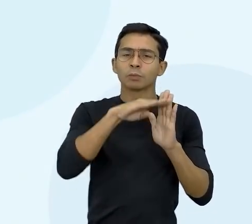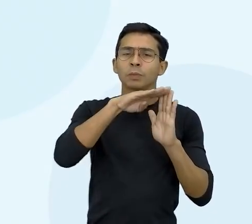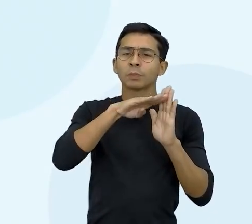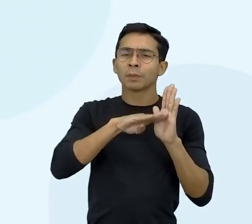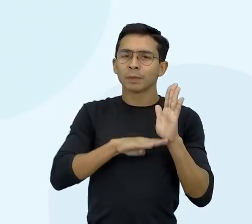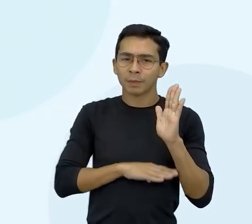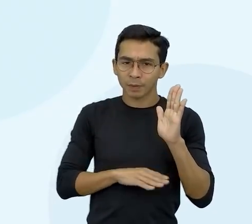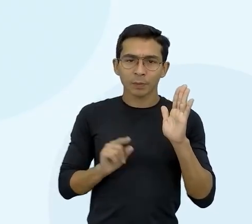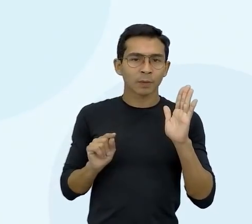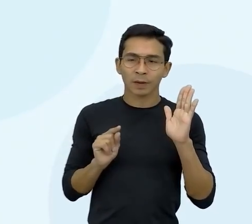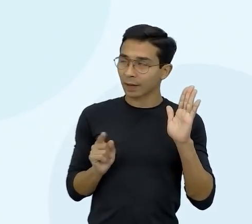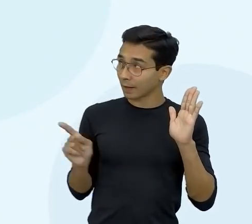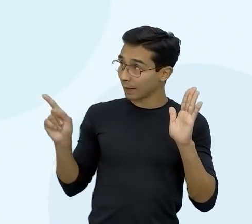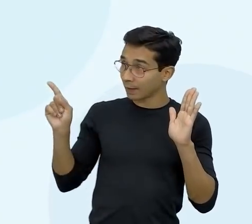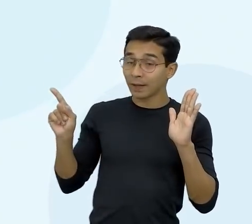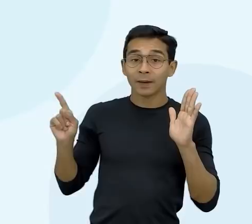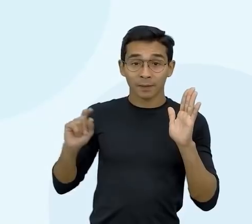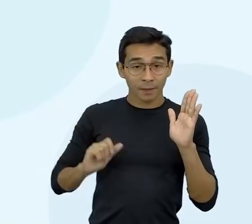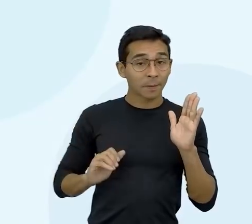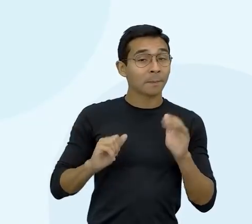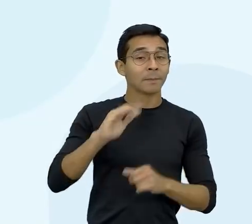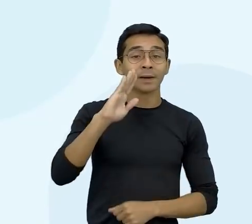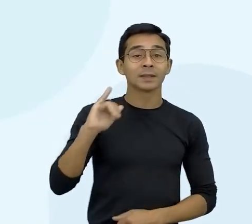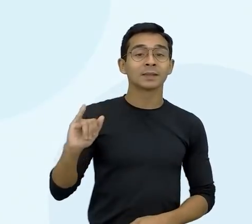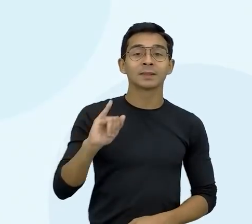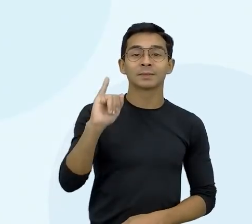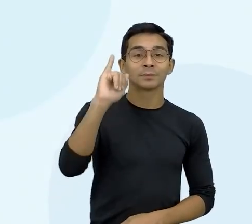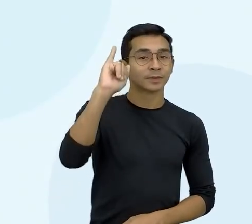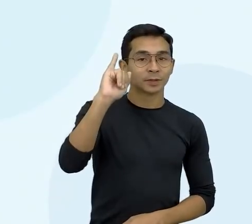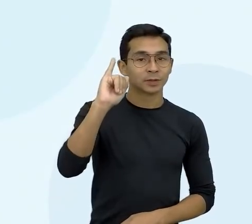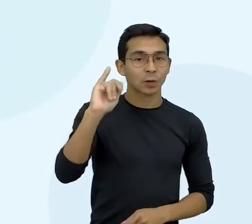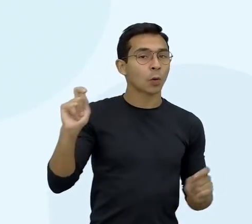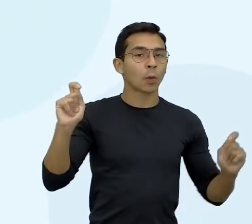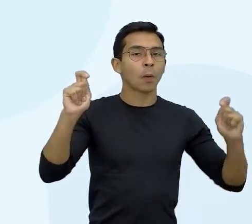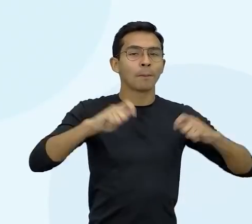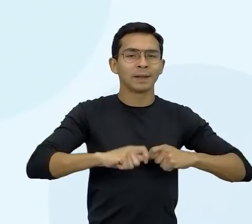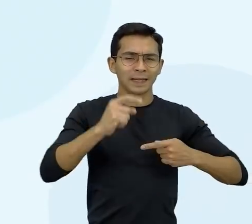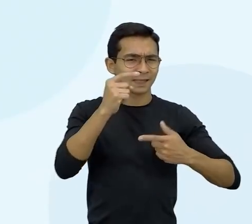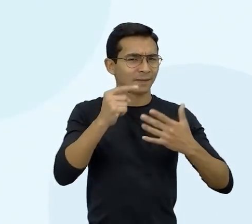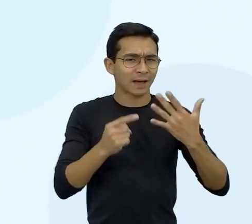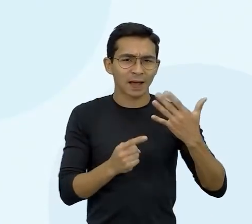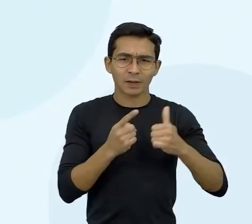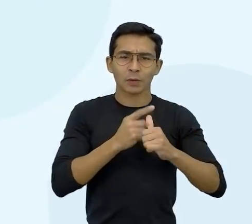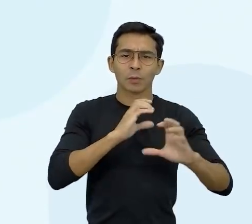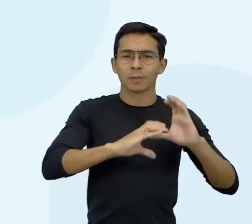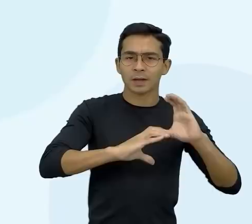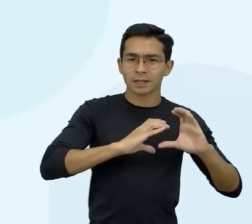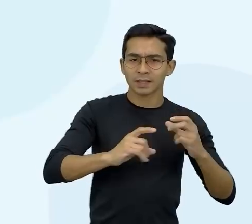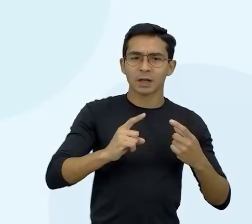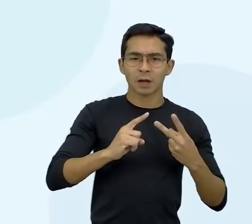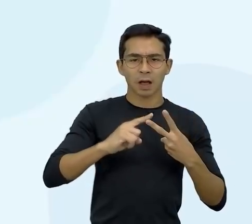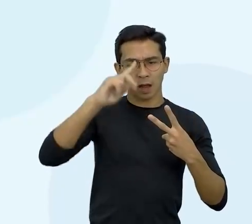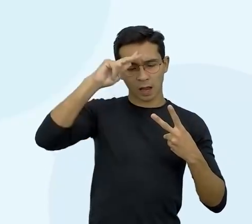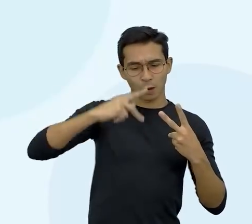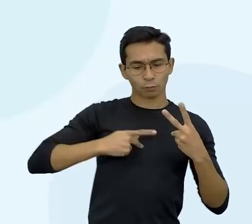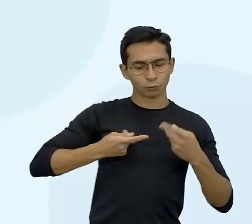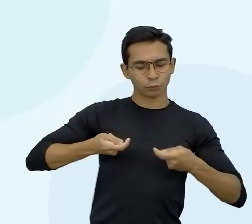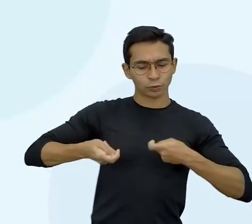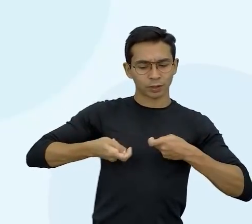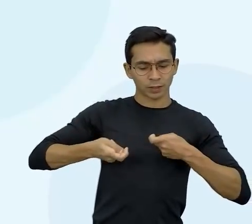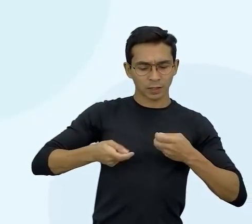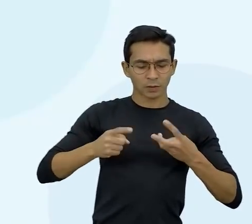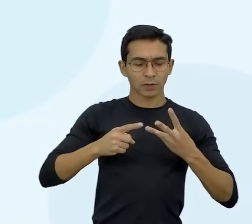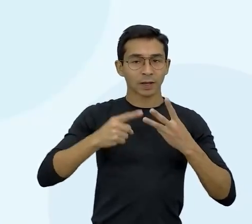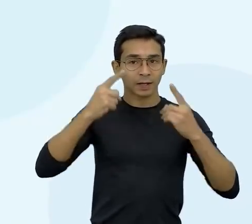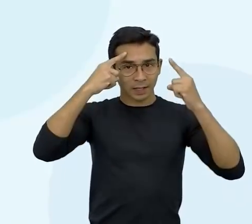que a gente tem para falar é que as competências como comunicação, autogestão, criatividade, empatia, colaboração